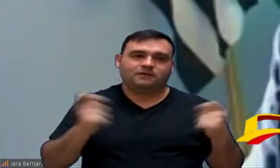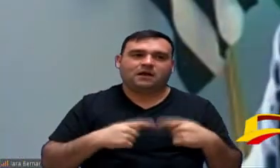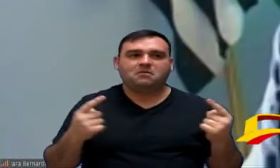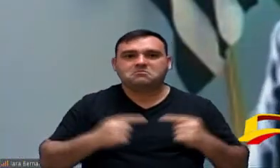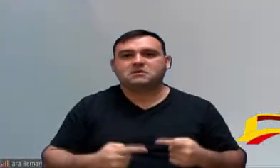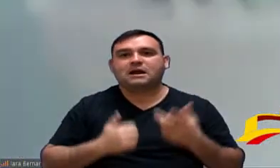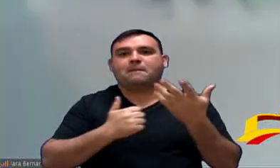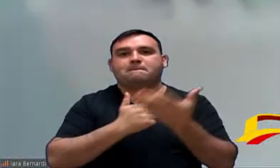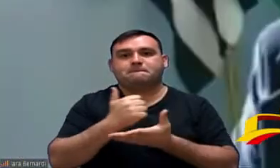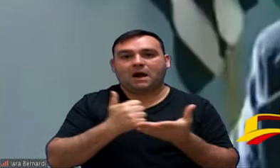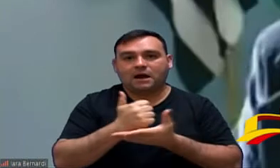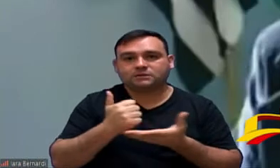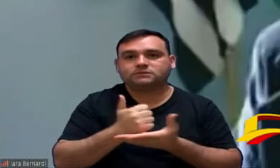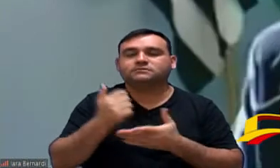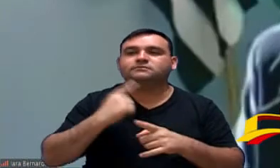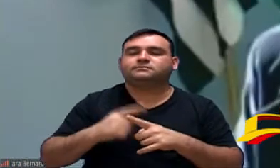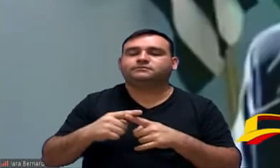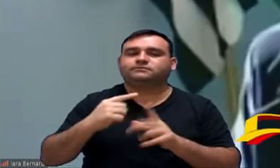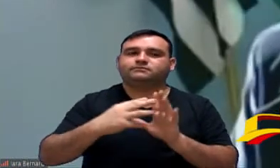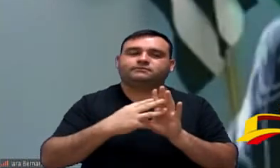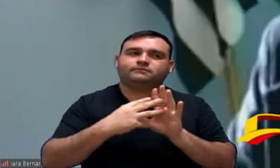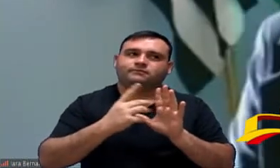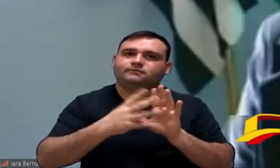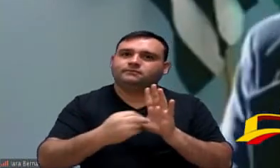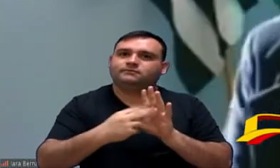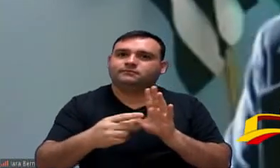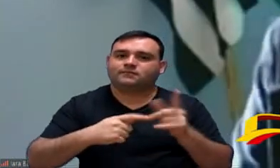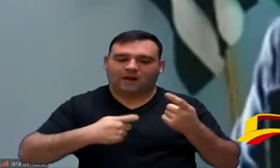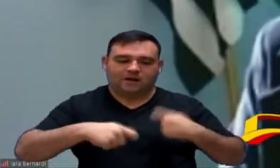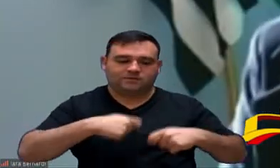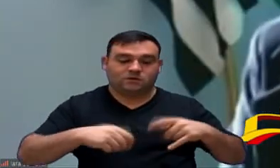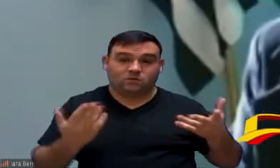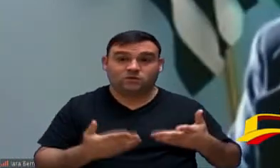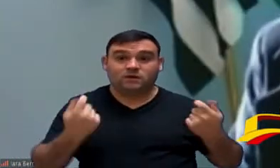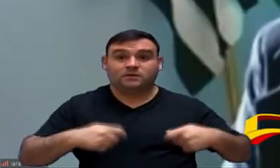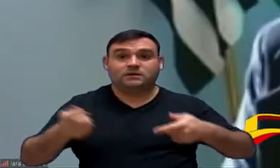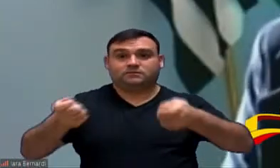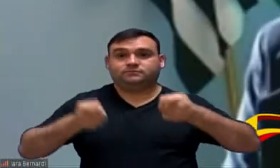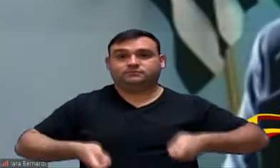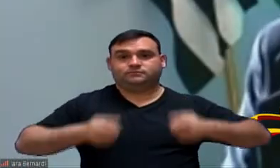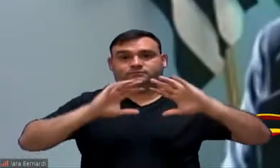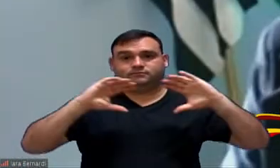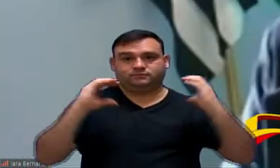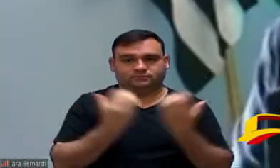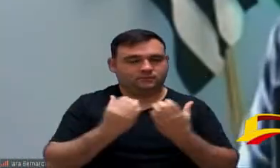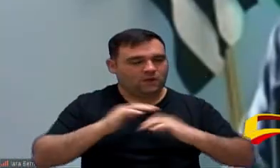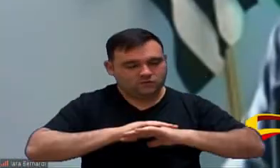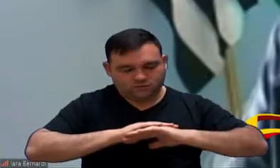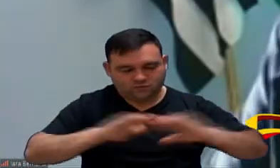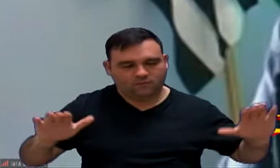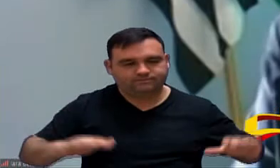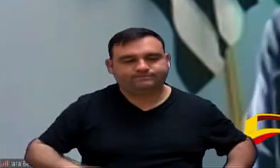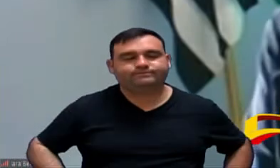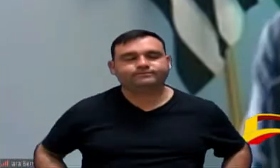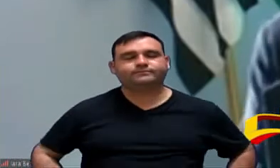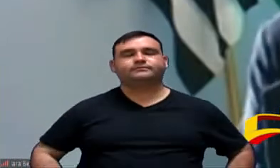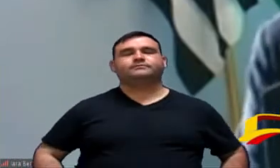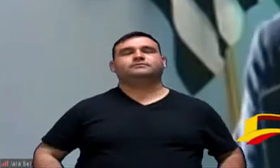como base para o projeto que a administração atual tem que mandar para esta casa. É isso, senhor presidente.